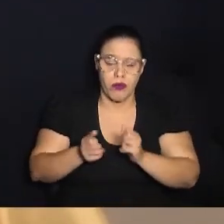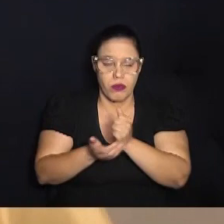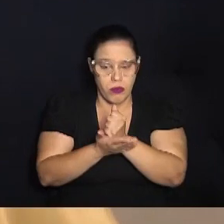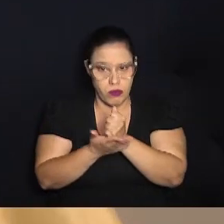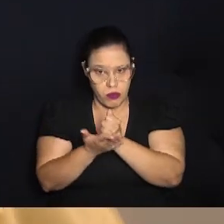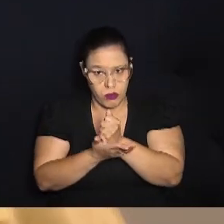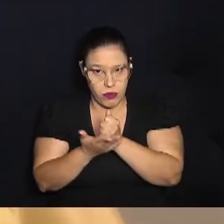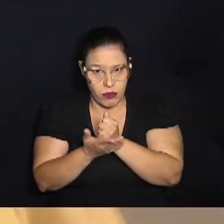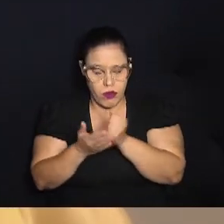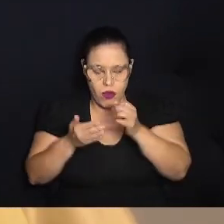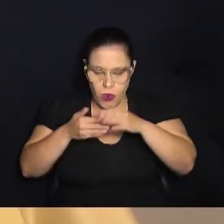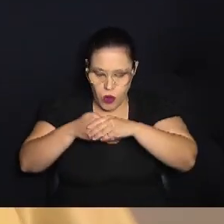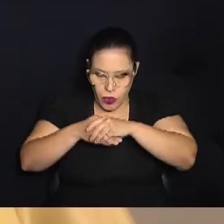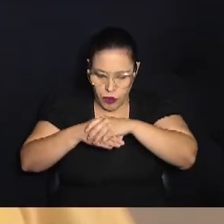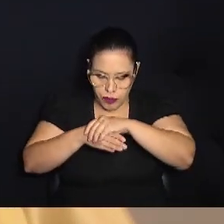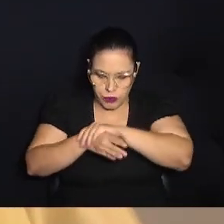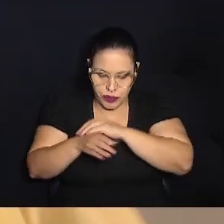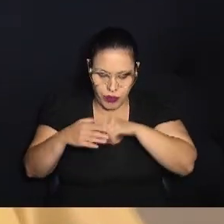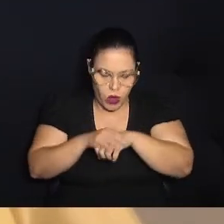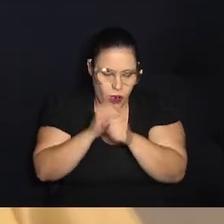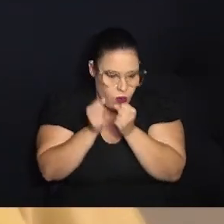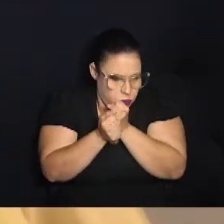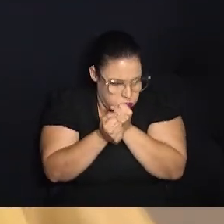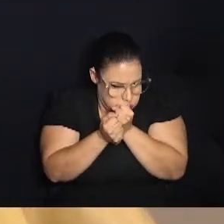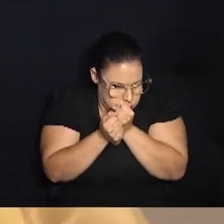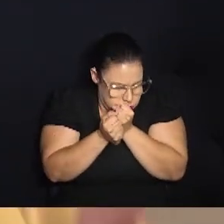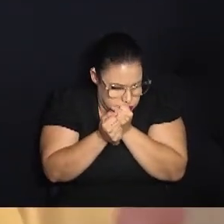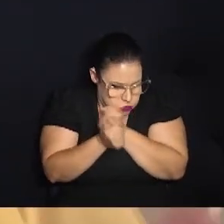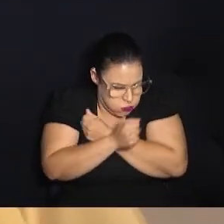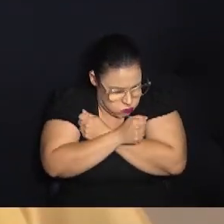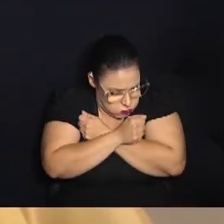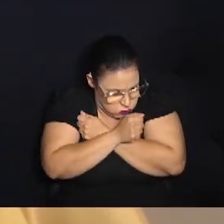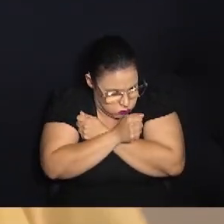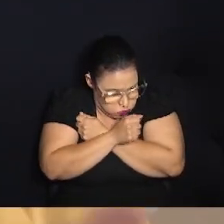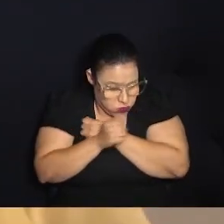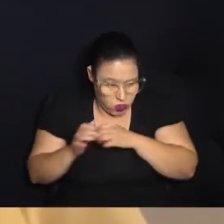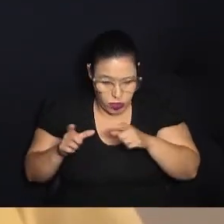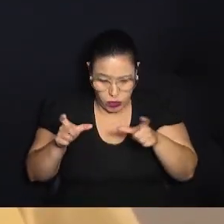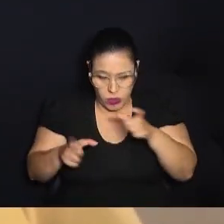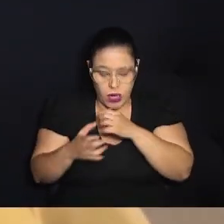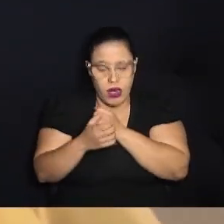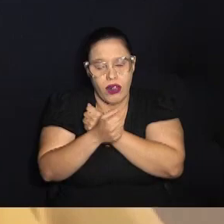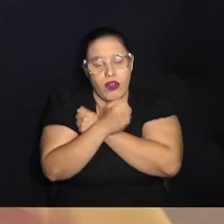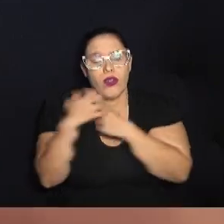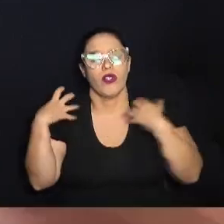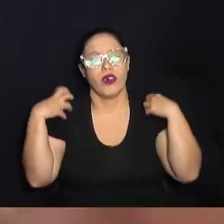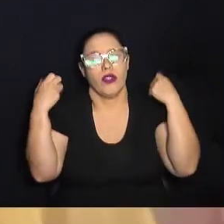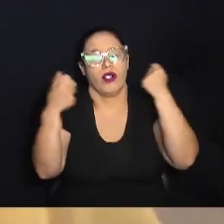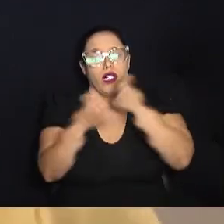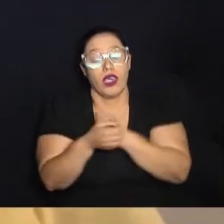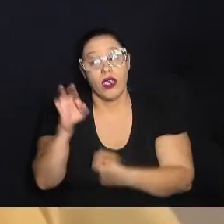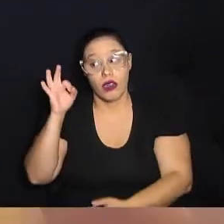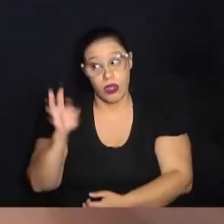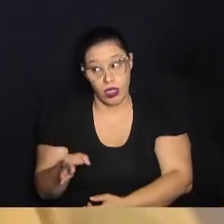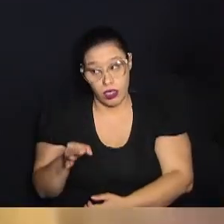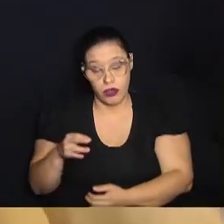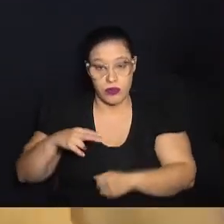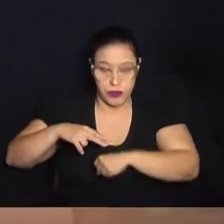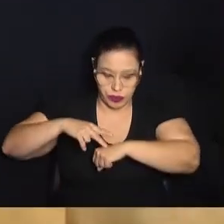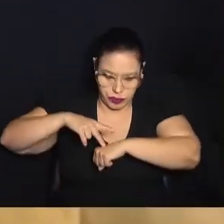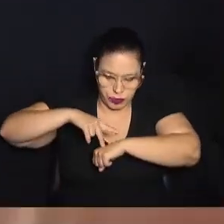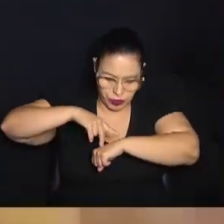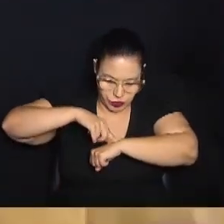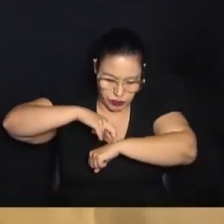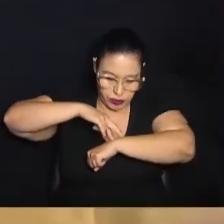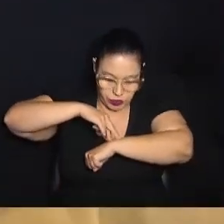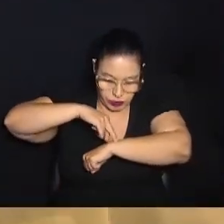básicos como proteger a extremidade, aquecer, alimentações que sejam mais quentes, agasalhos ideais,